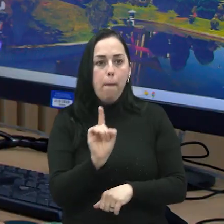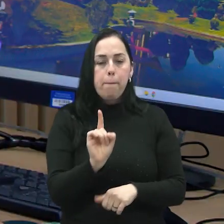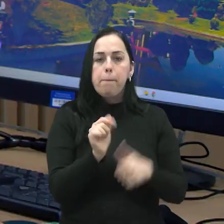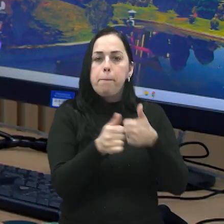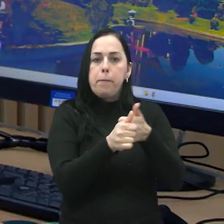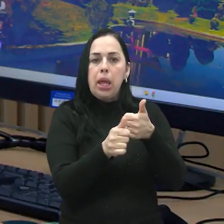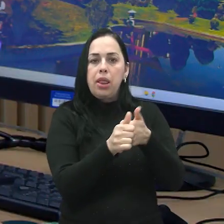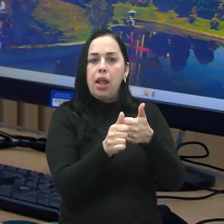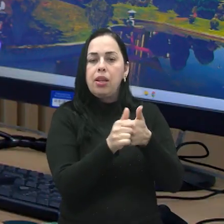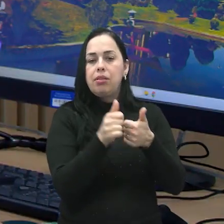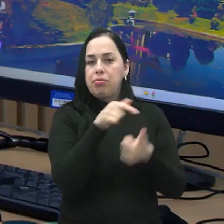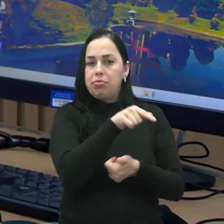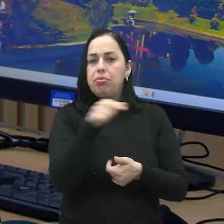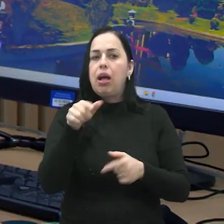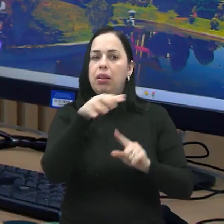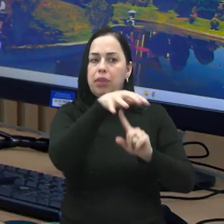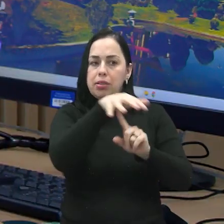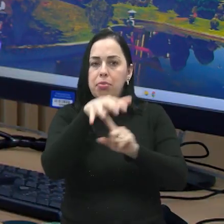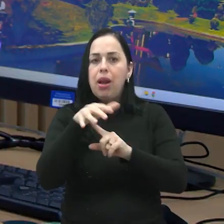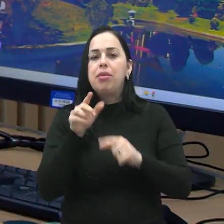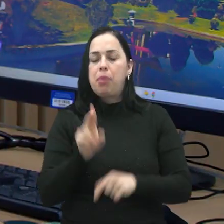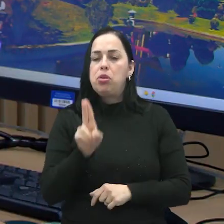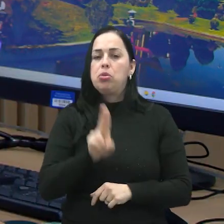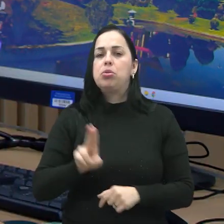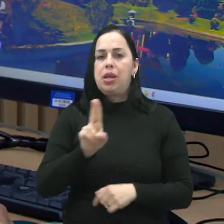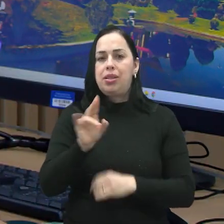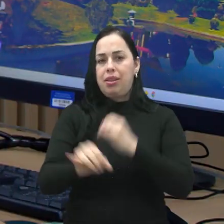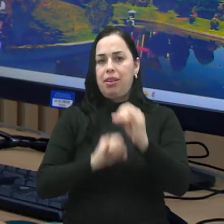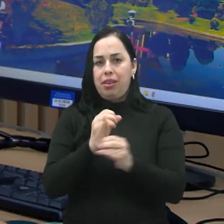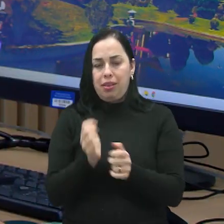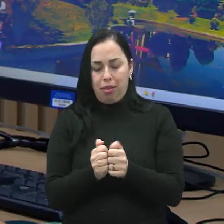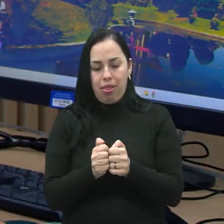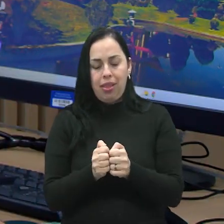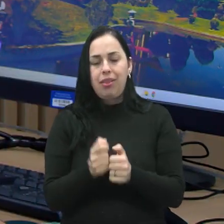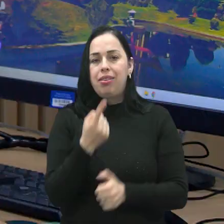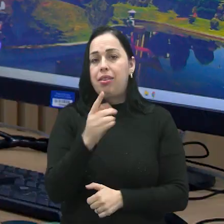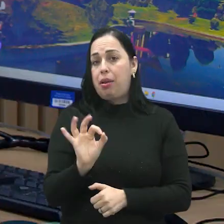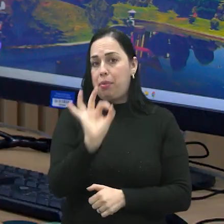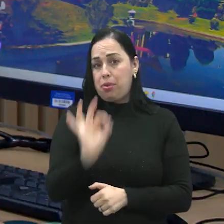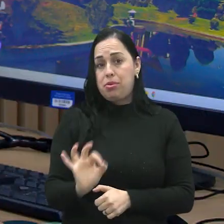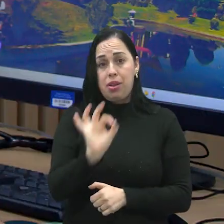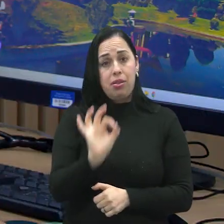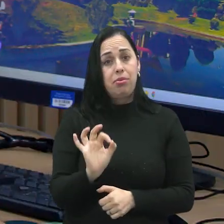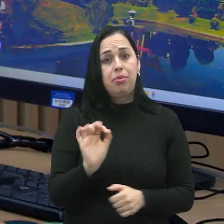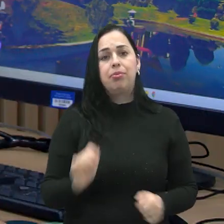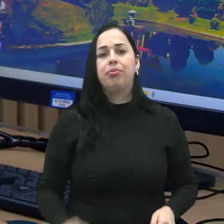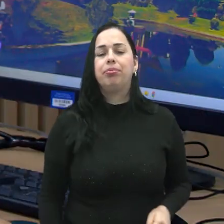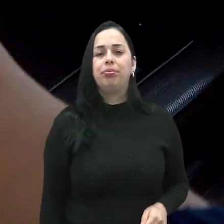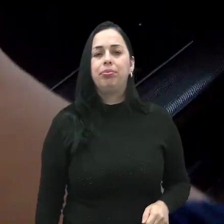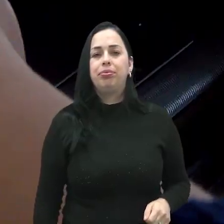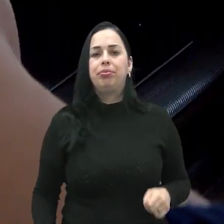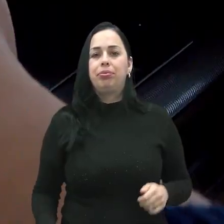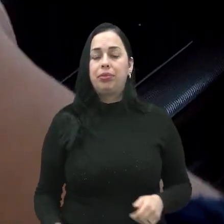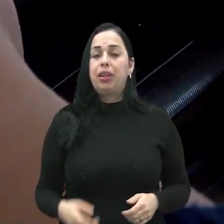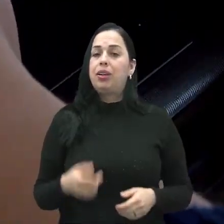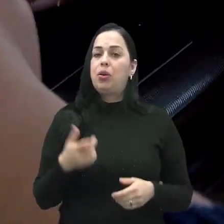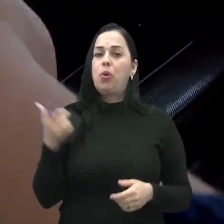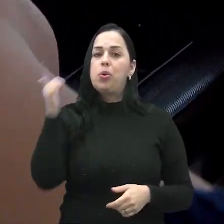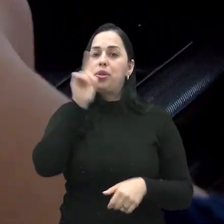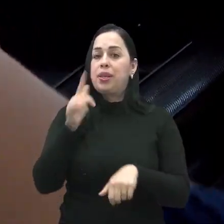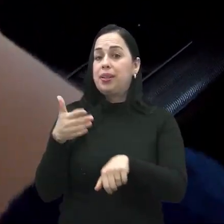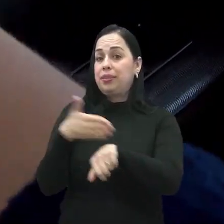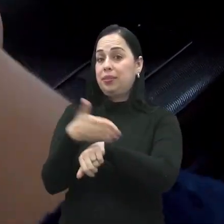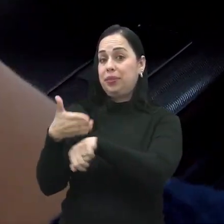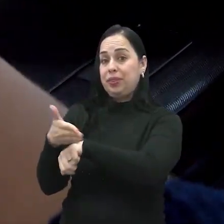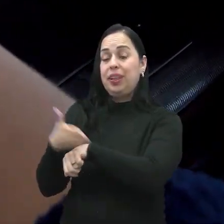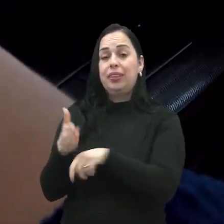próprios públicos, ele também pode fazer o uso da internet, ele estaria 100% do tempo conectado. Além de garantir